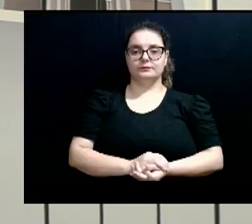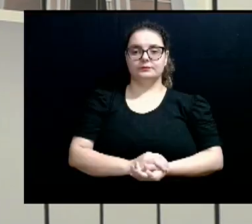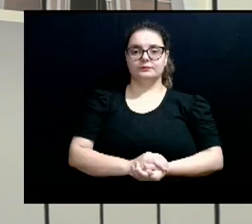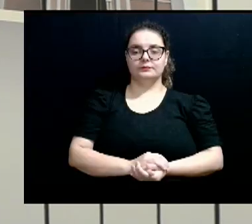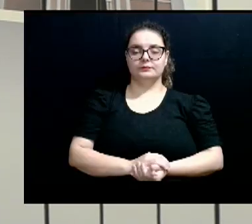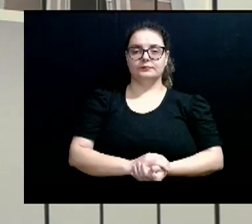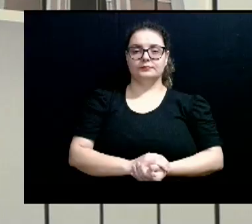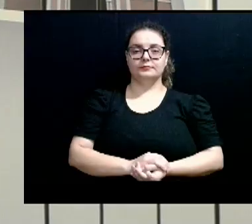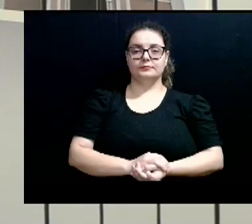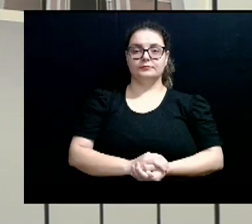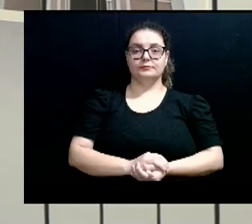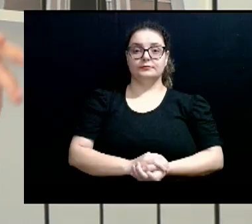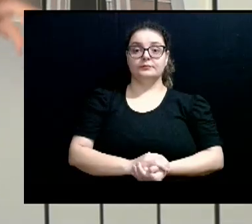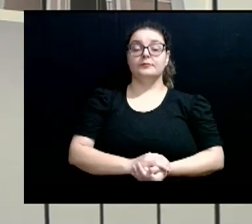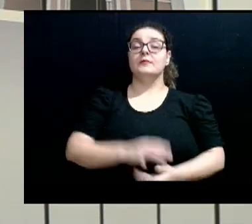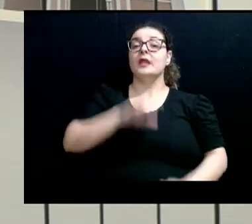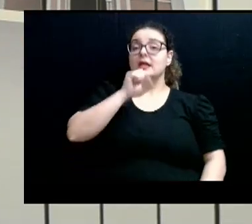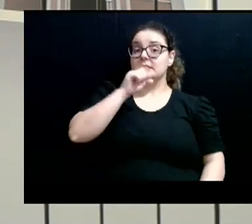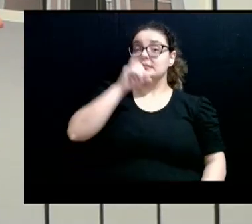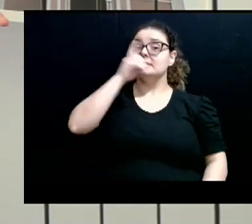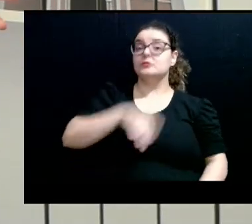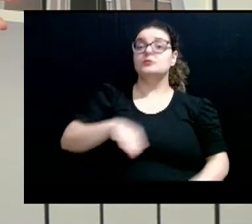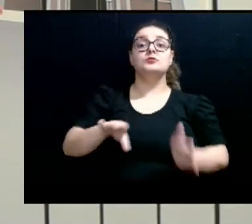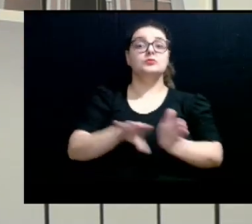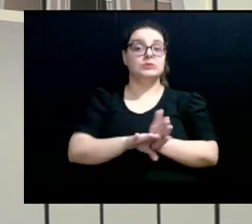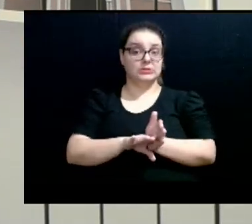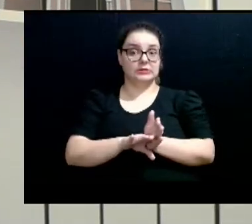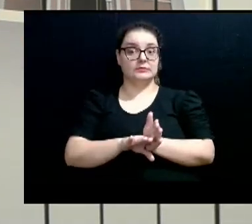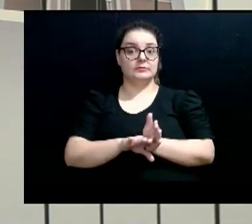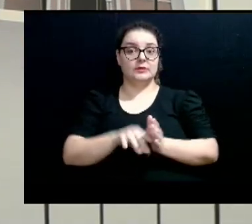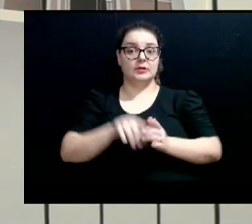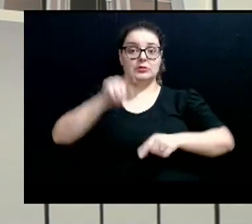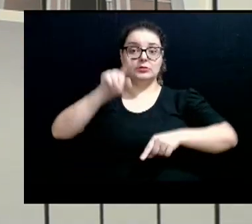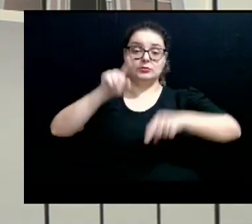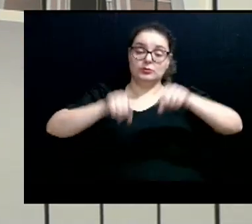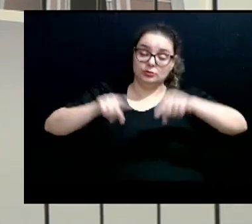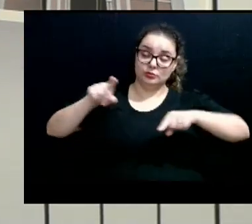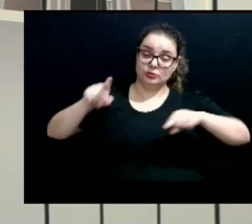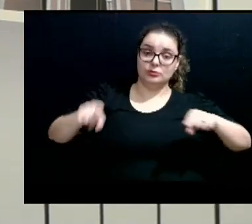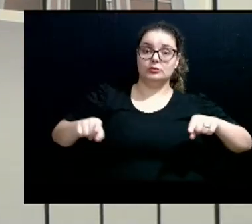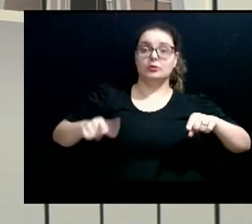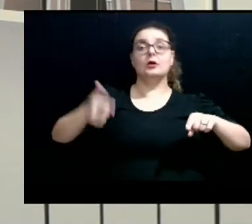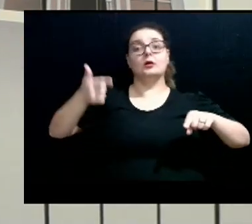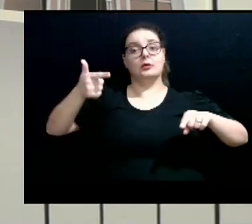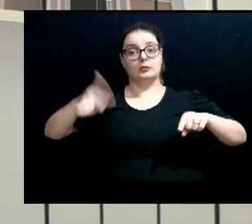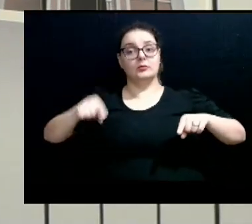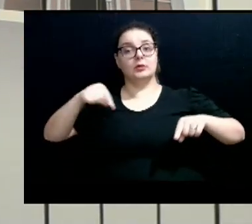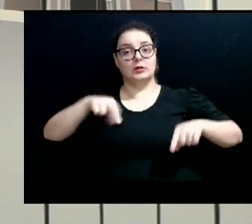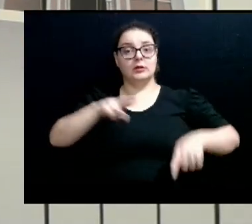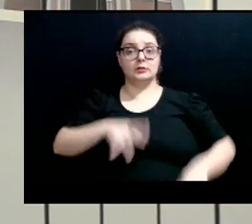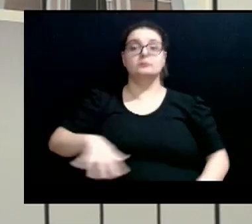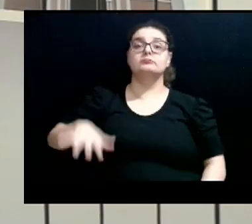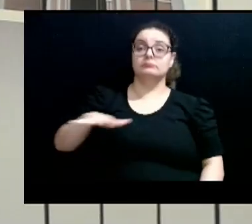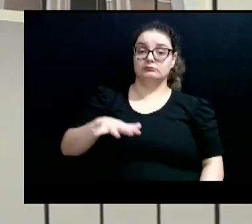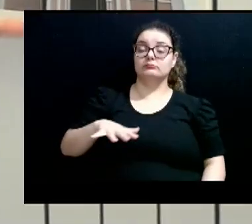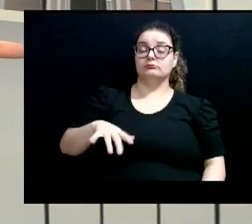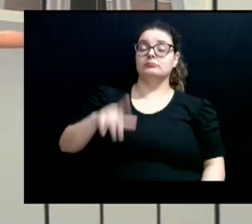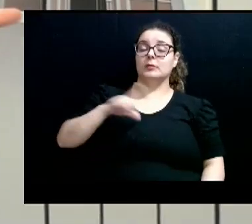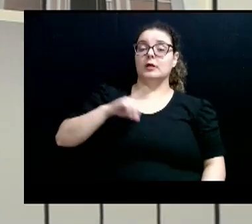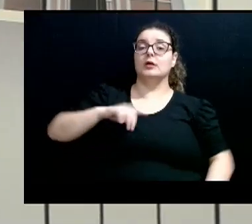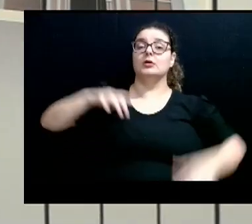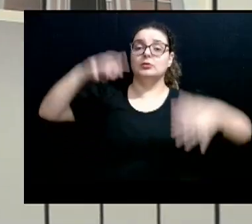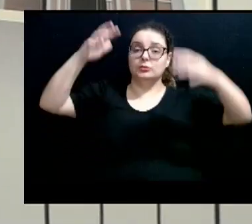Fim de semana chegando e a instabilidade persiste aqui na região, viu? Tem previsão de chuva tanto